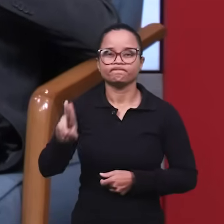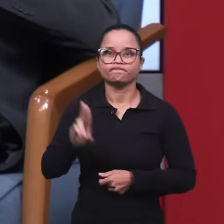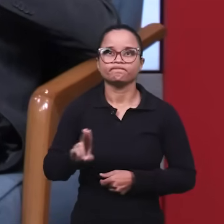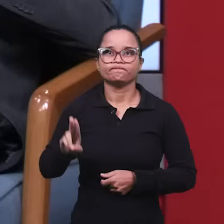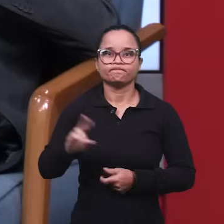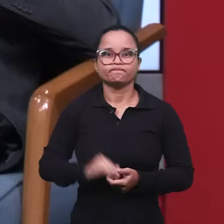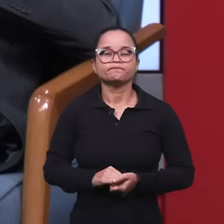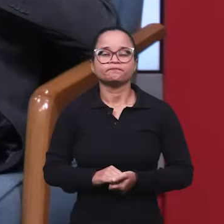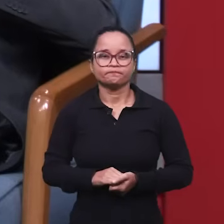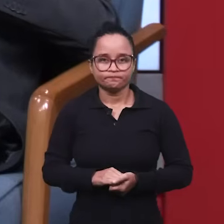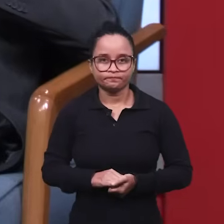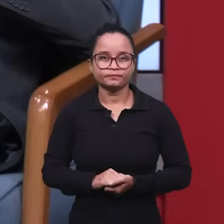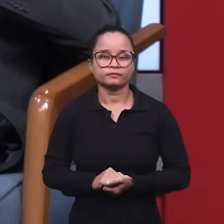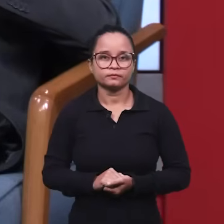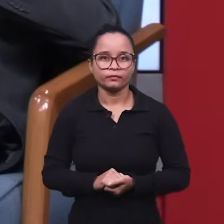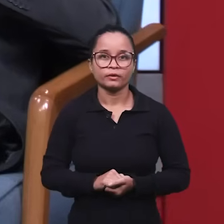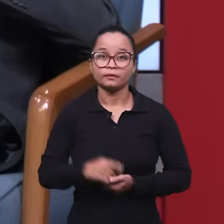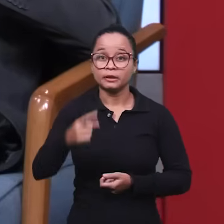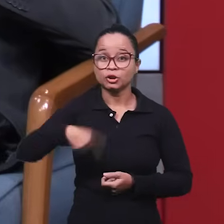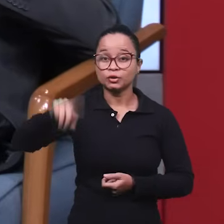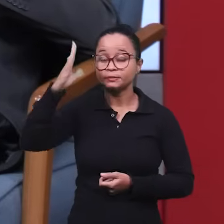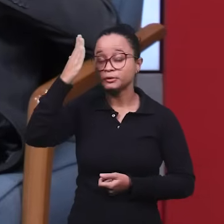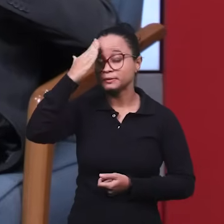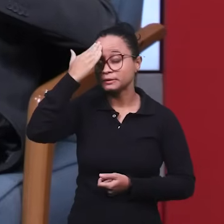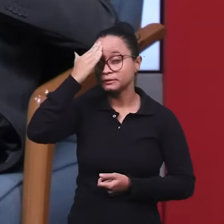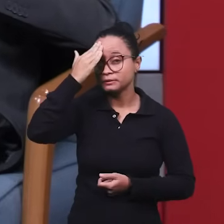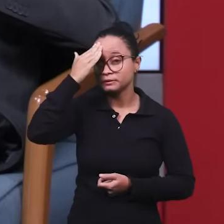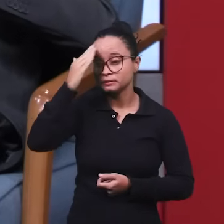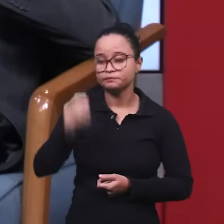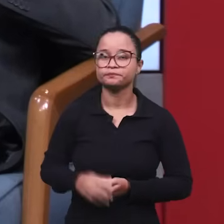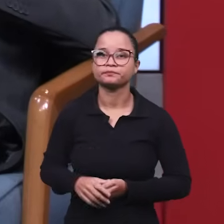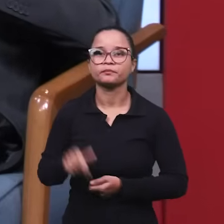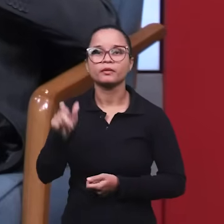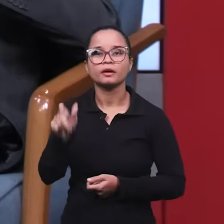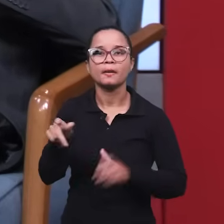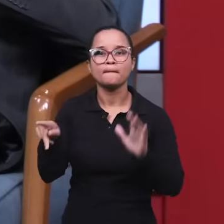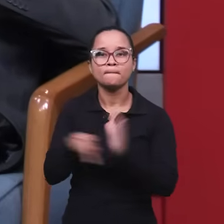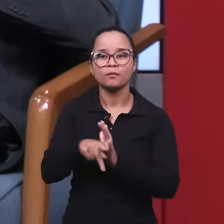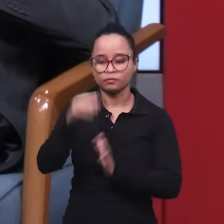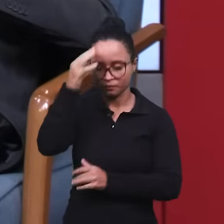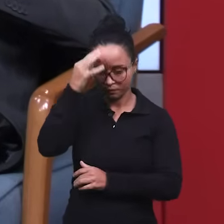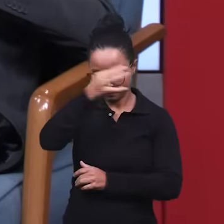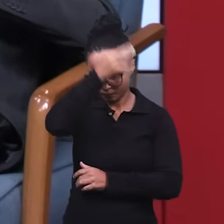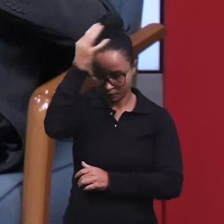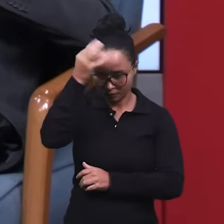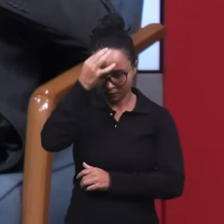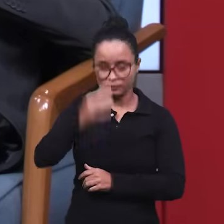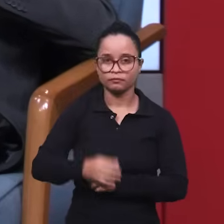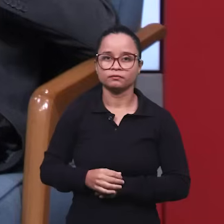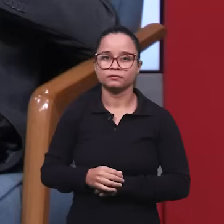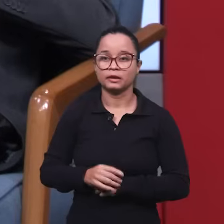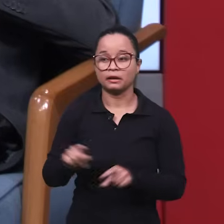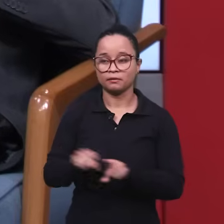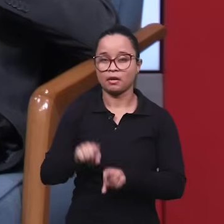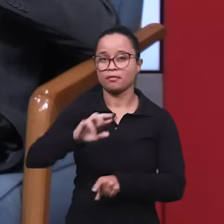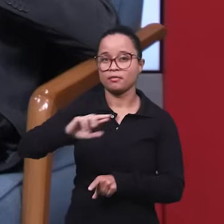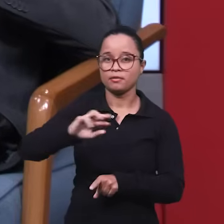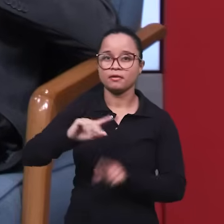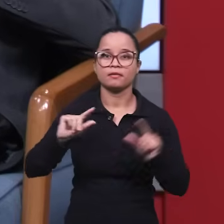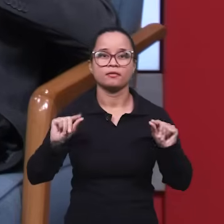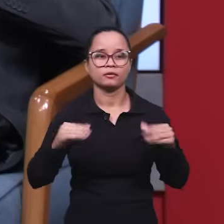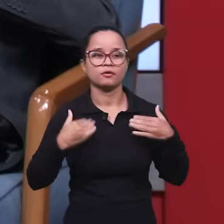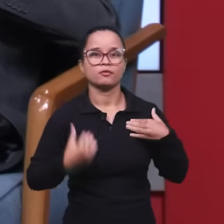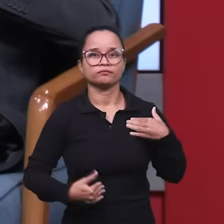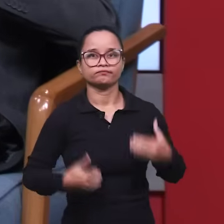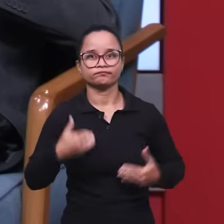instrumento, para que entendamos que aquilo é do Espírito Santo ou não?